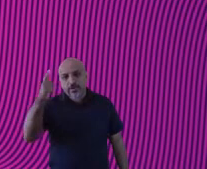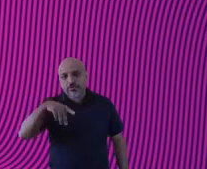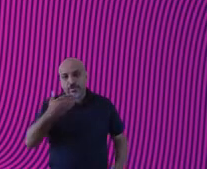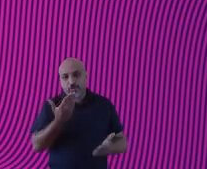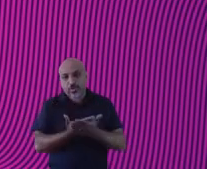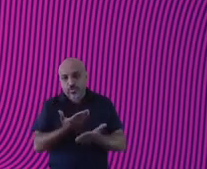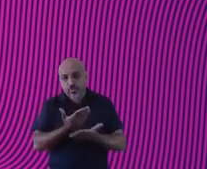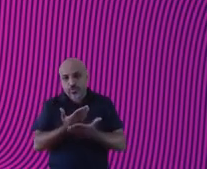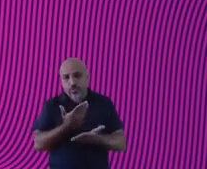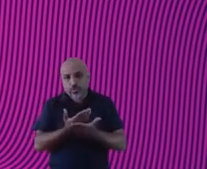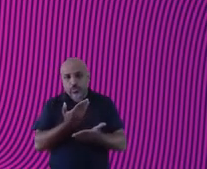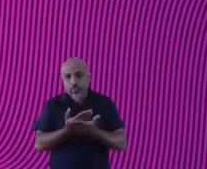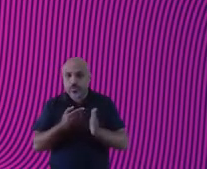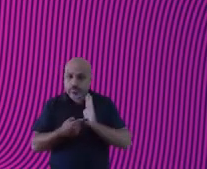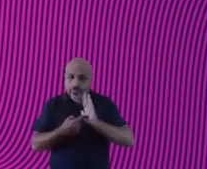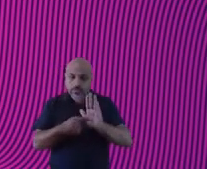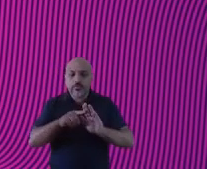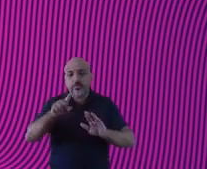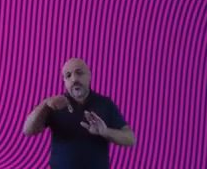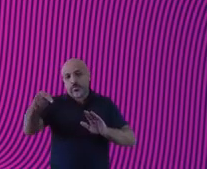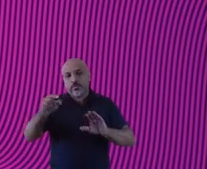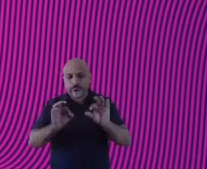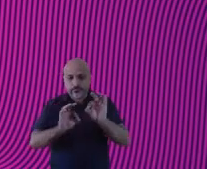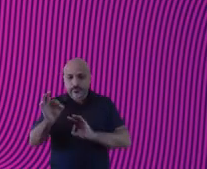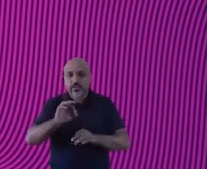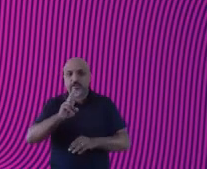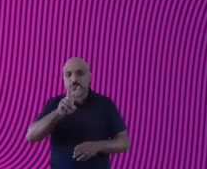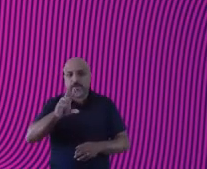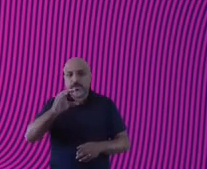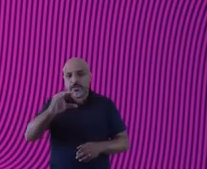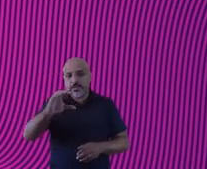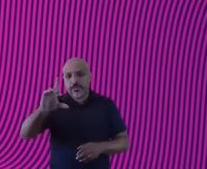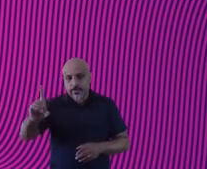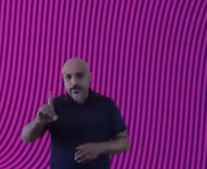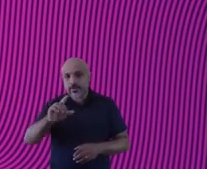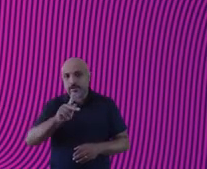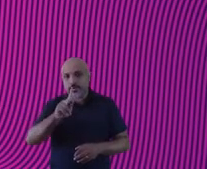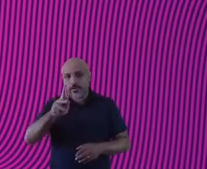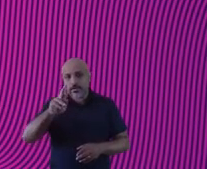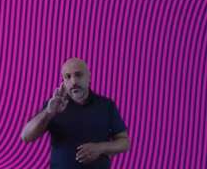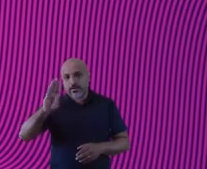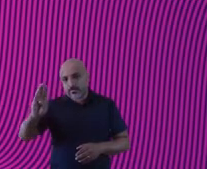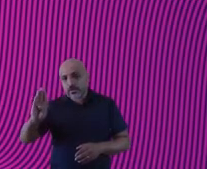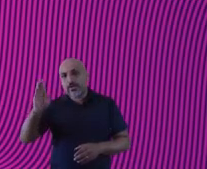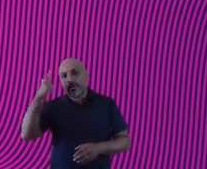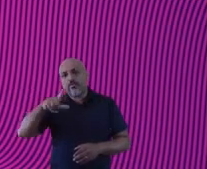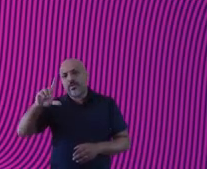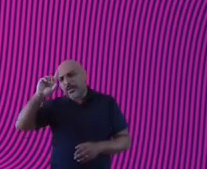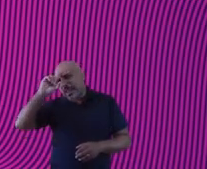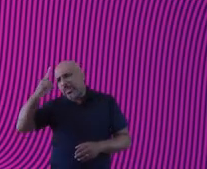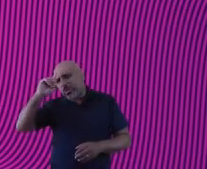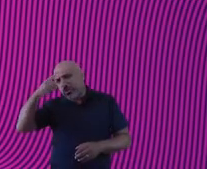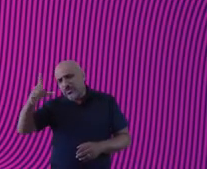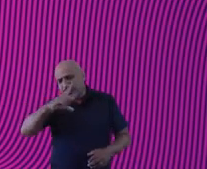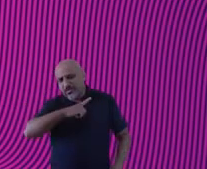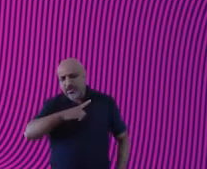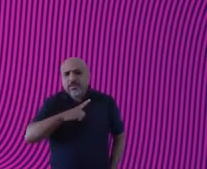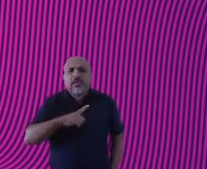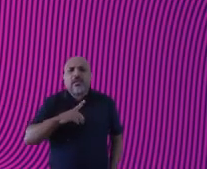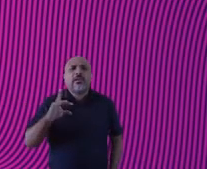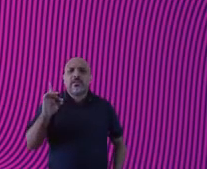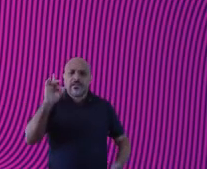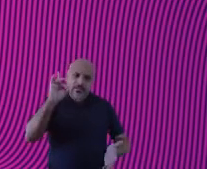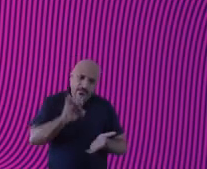desenhado com a consolidação pós-transplante, né, VCD, o VRD, fica na dúvida ali se a gente tem que consolidar, se não tem